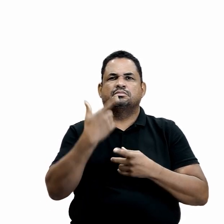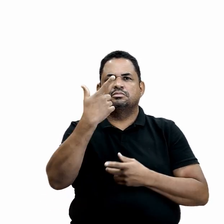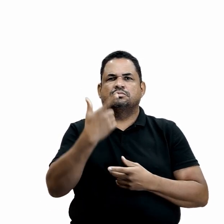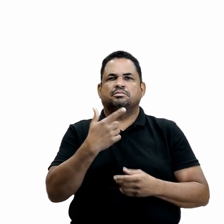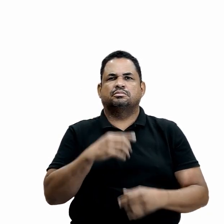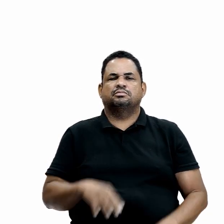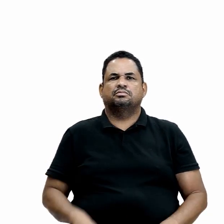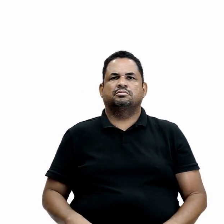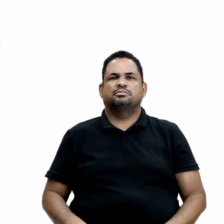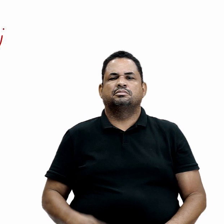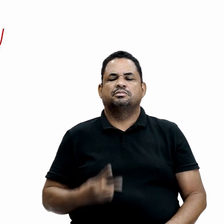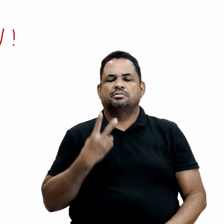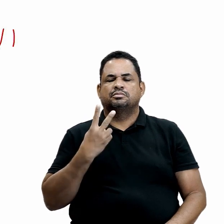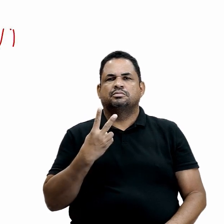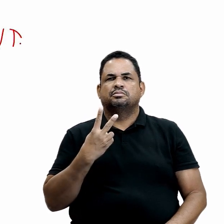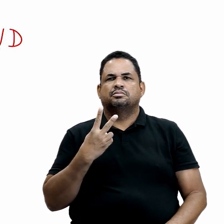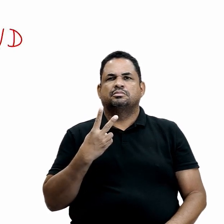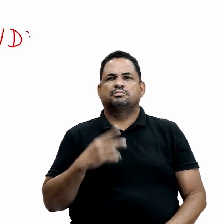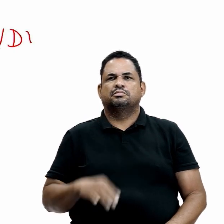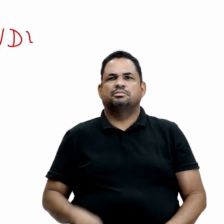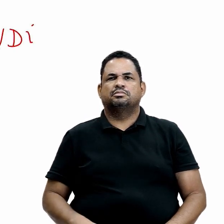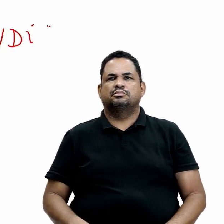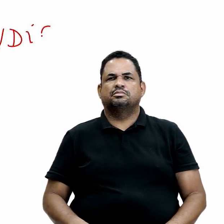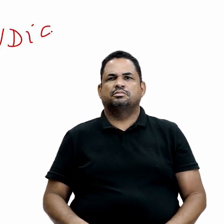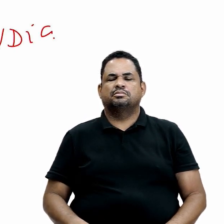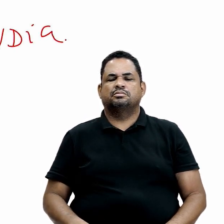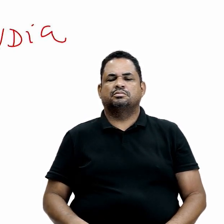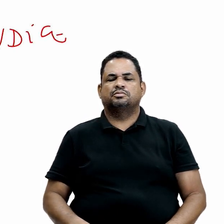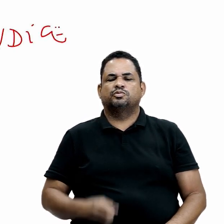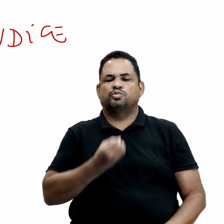2 significa o índice